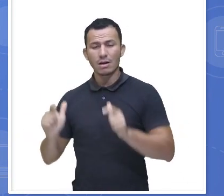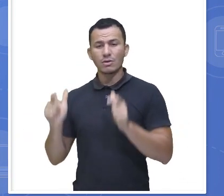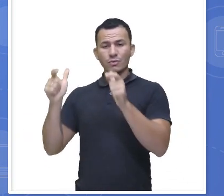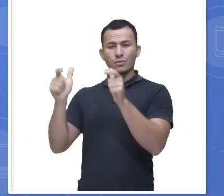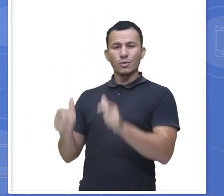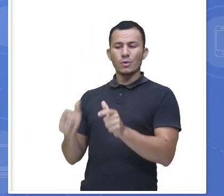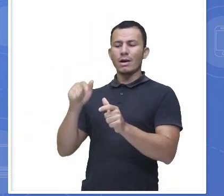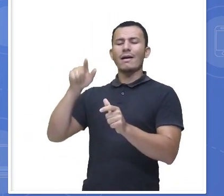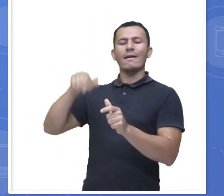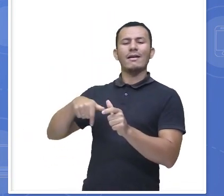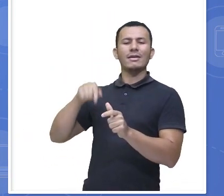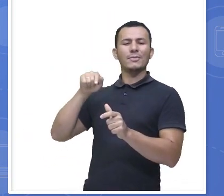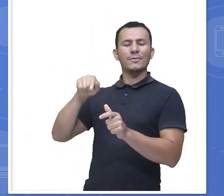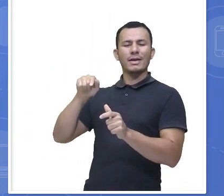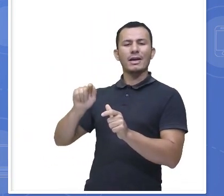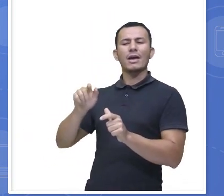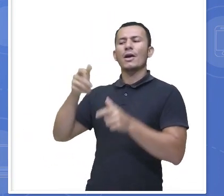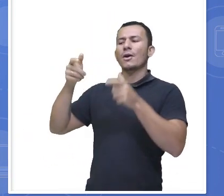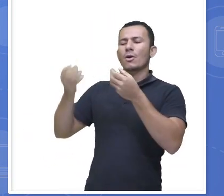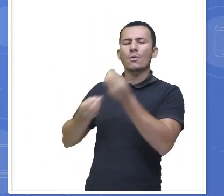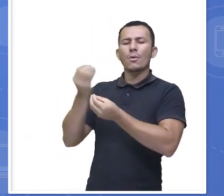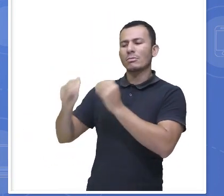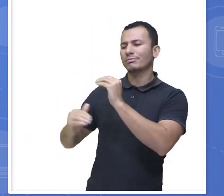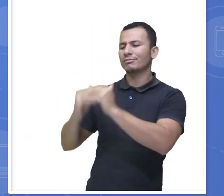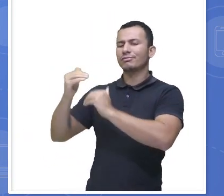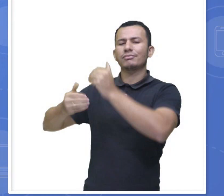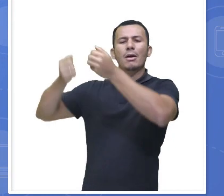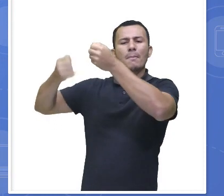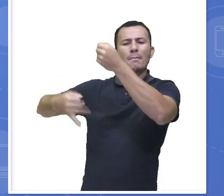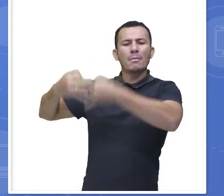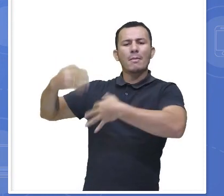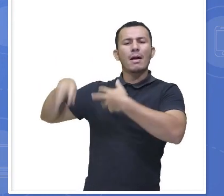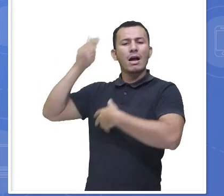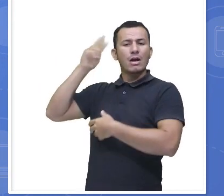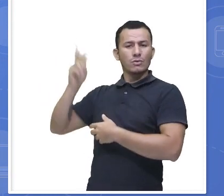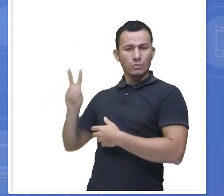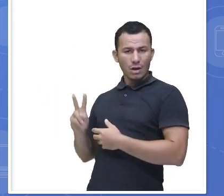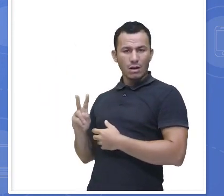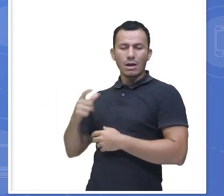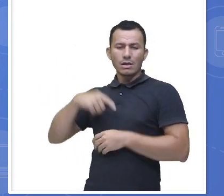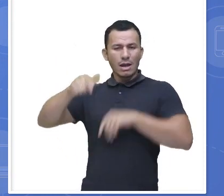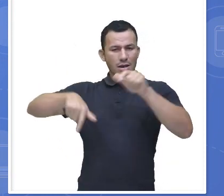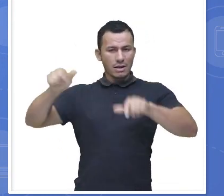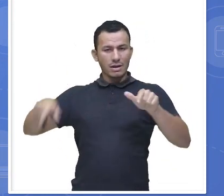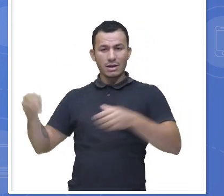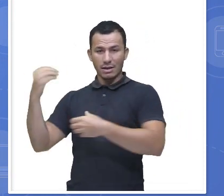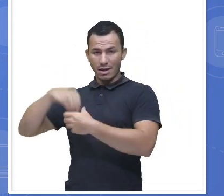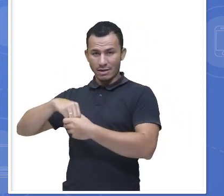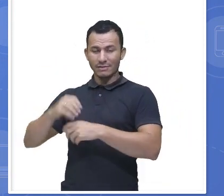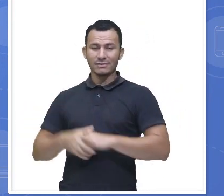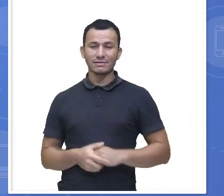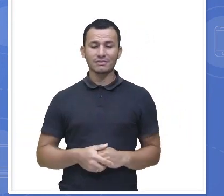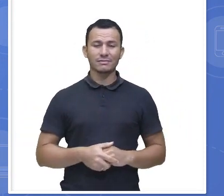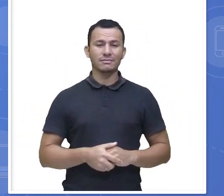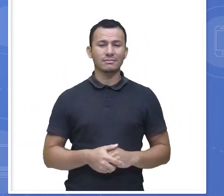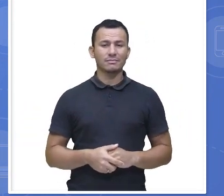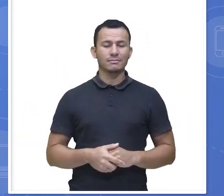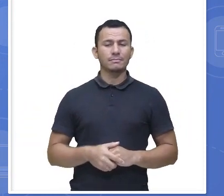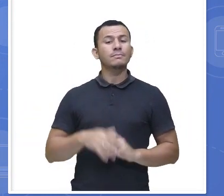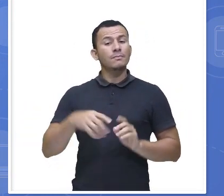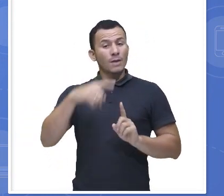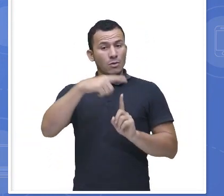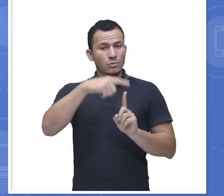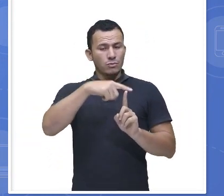para situar as ações que serão desenvolvidas pelos personagens. Então nós temos nesse tipo